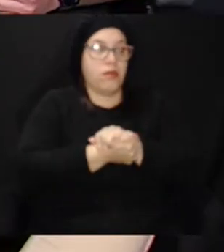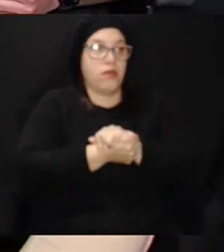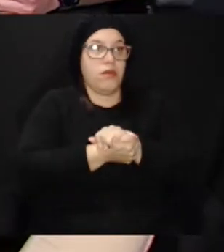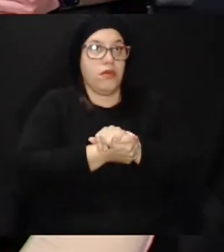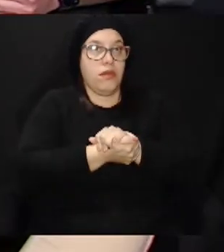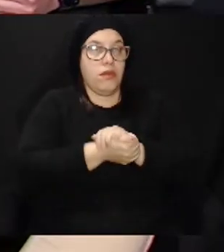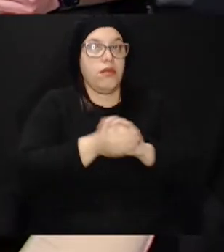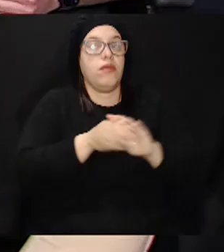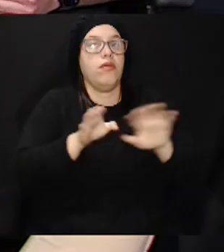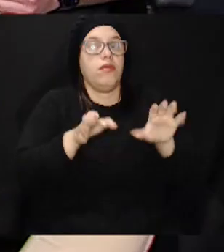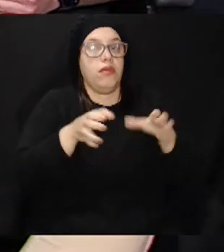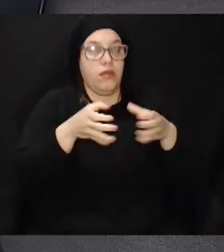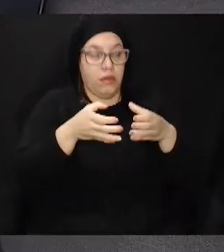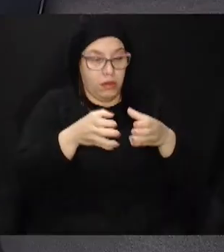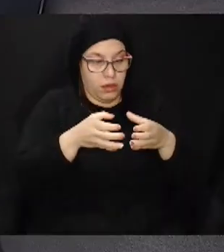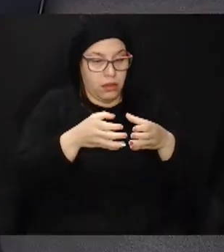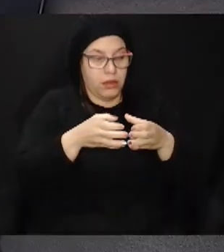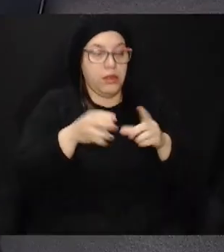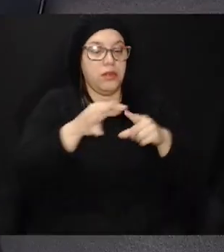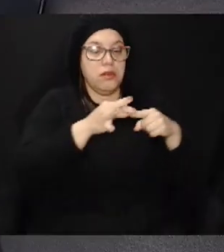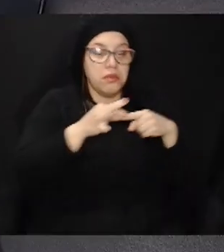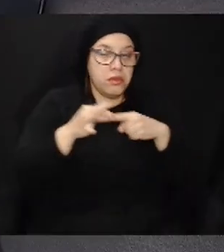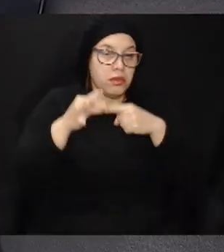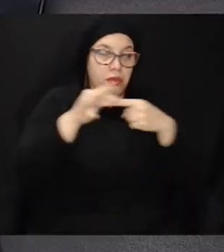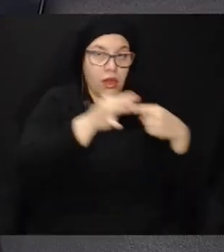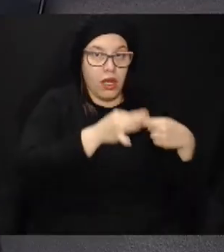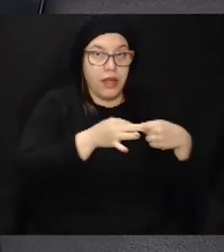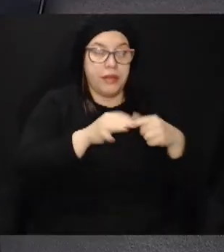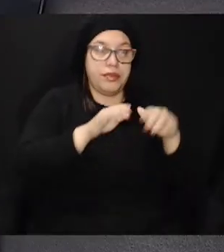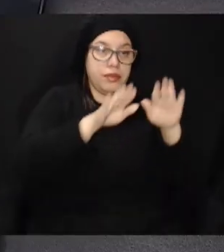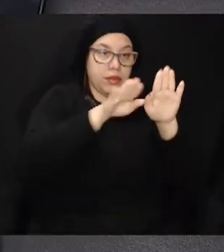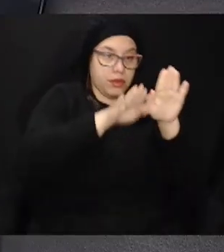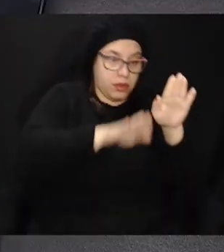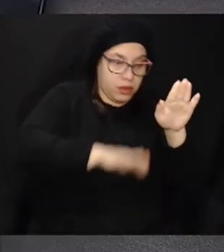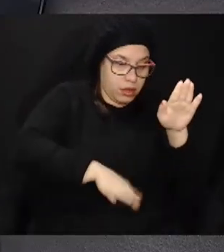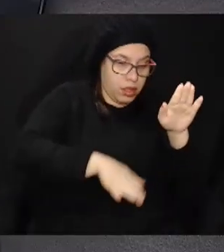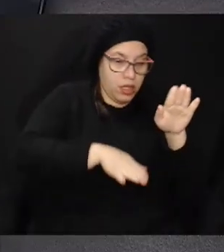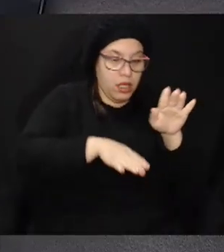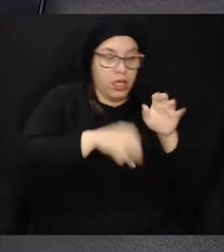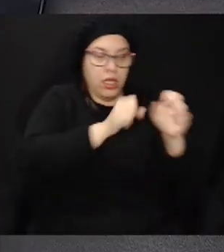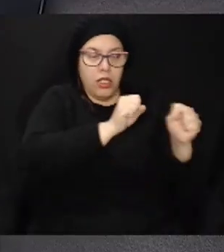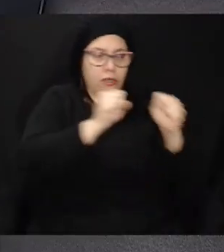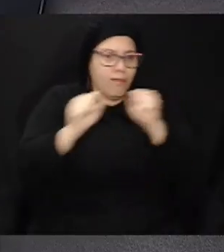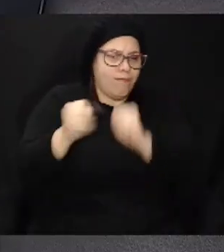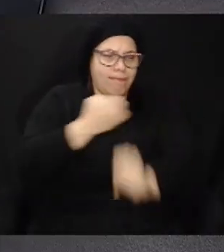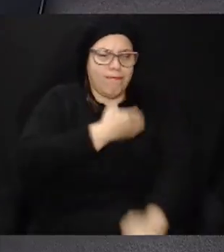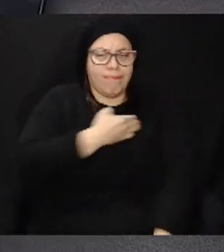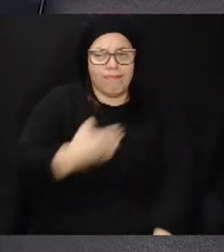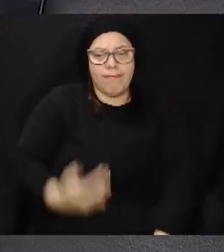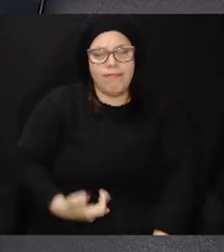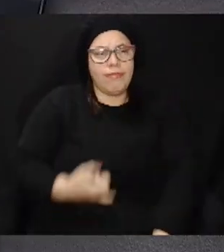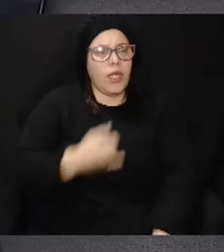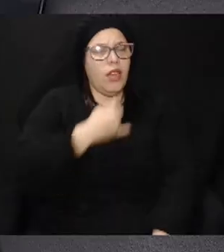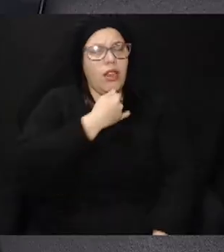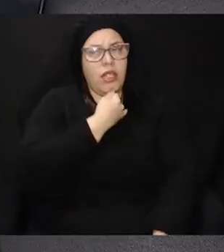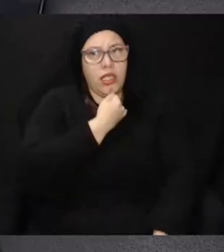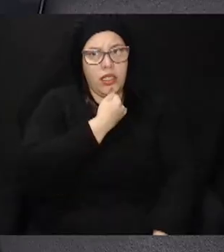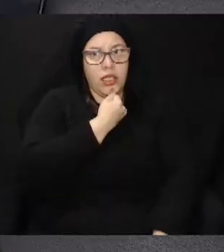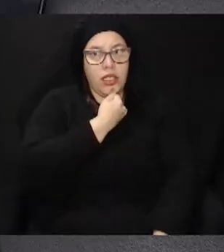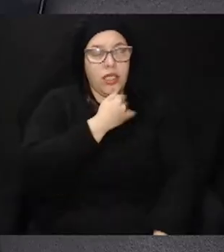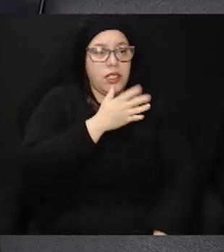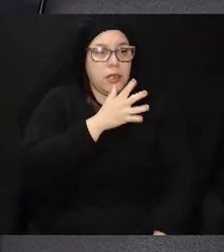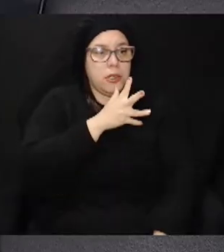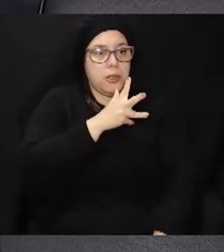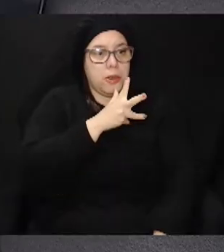comunidades, que são nas favelas, nas baixadas, aonde o poder público, infelizmente, tem demorado para chegar, e